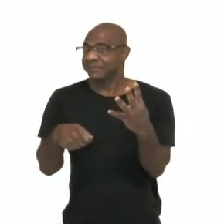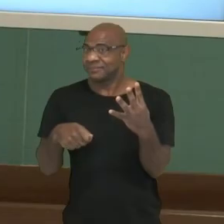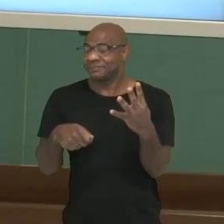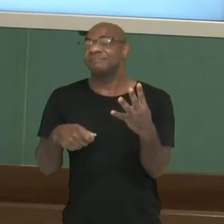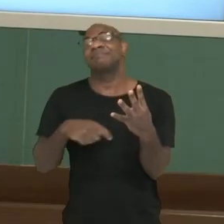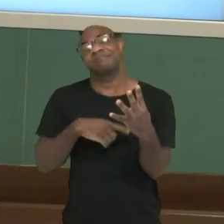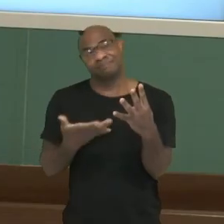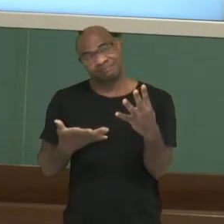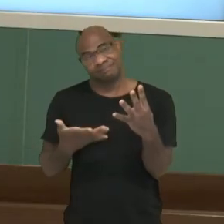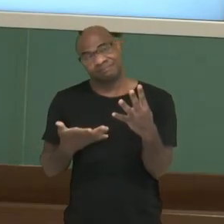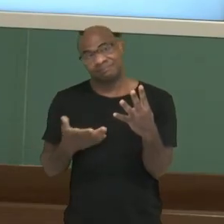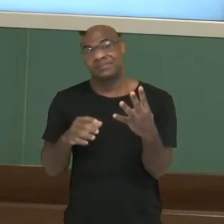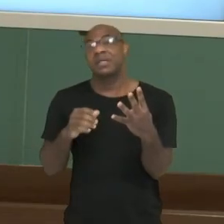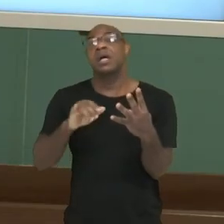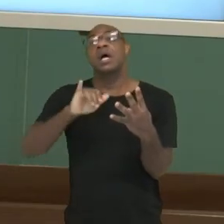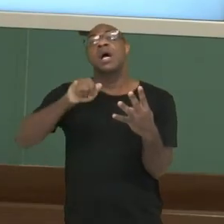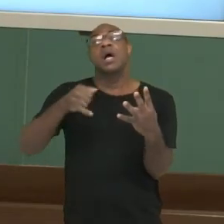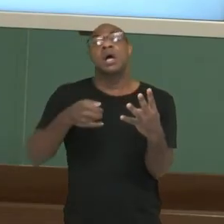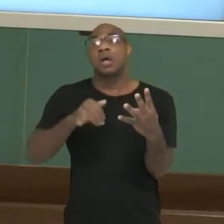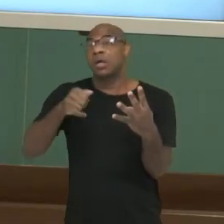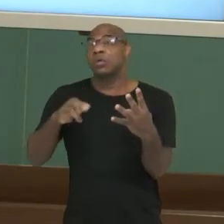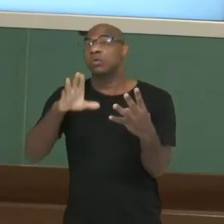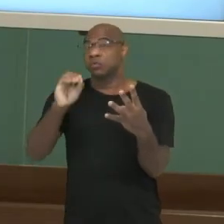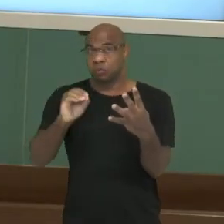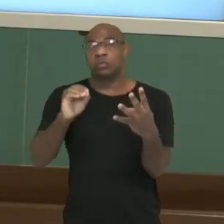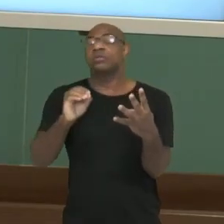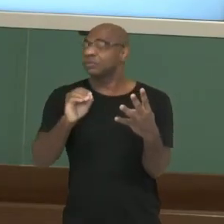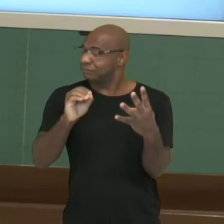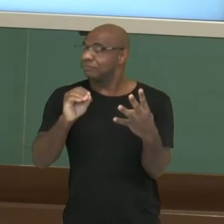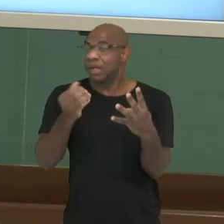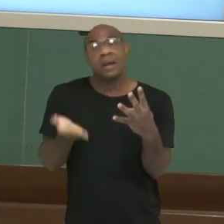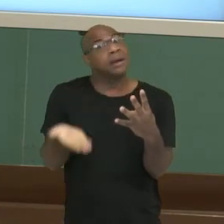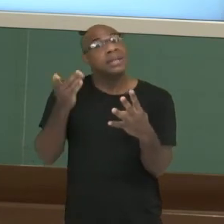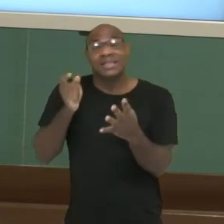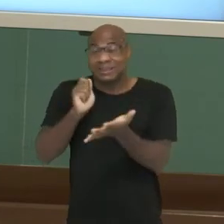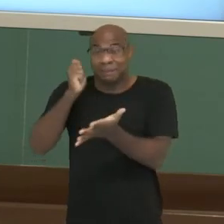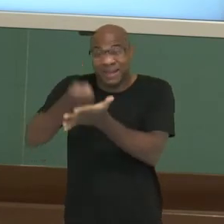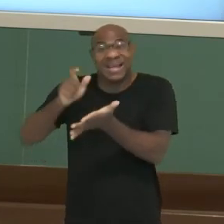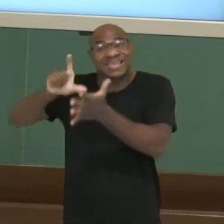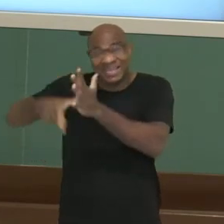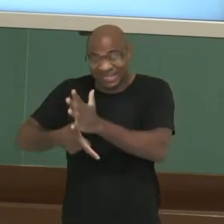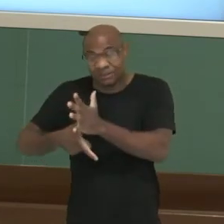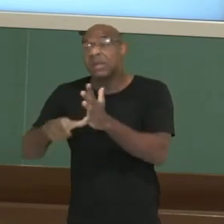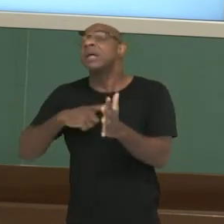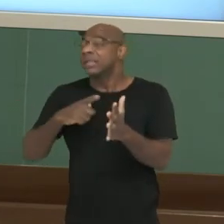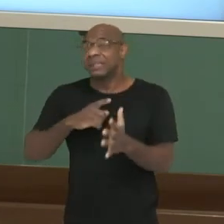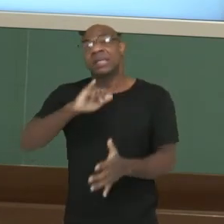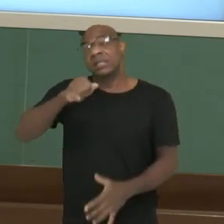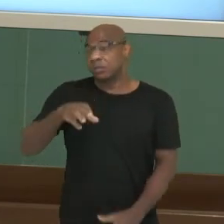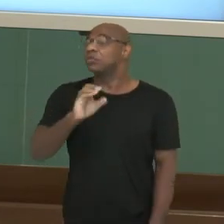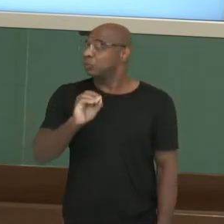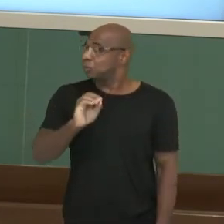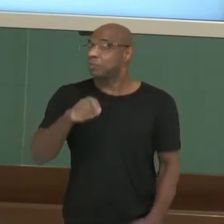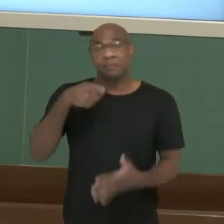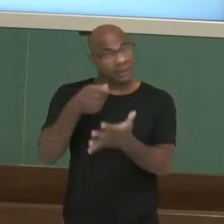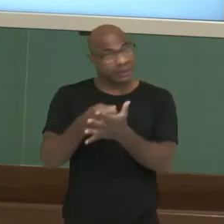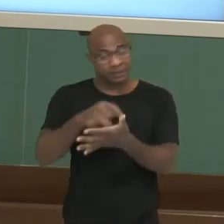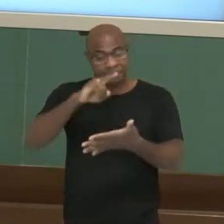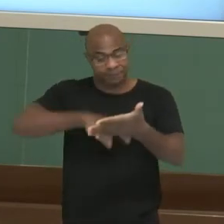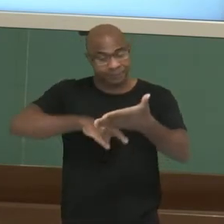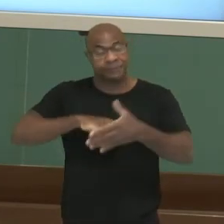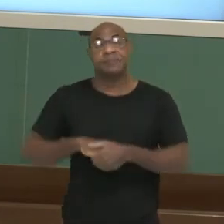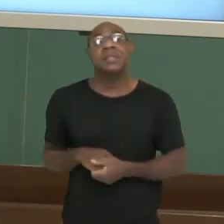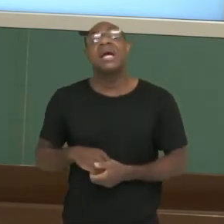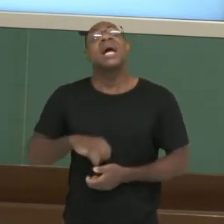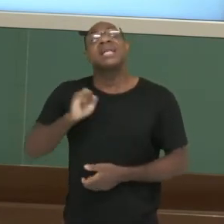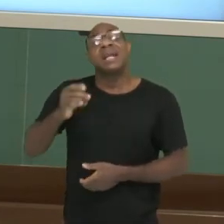né? Mas o juro do cartão é bem alto. Então, atrasou a fatura, gente, é um problema. Se a pessoa